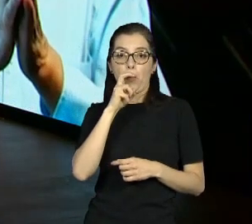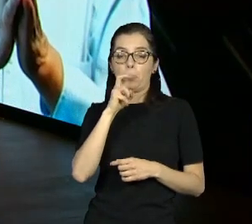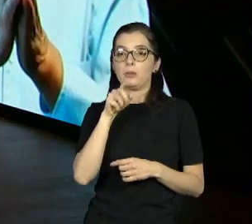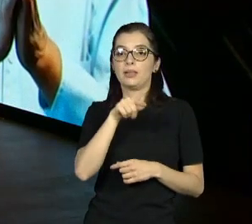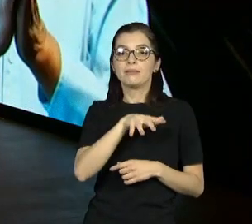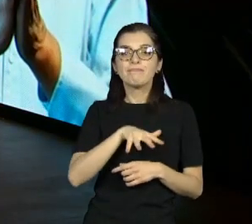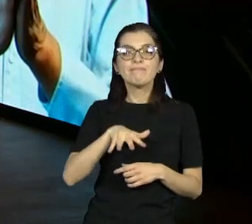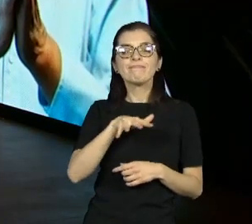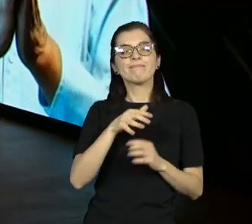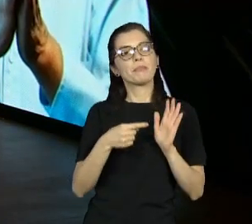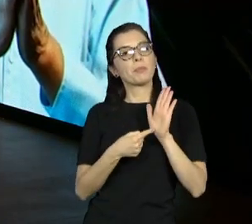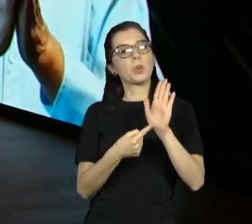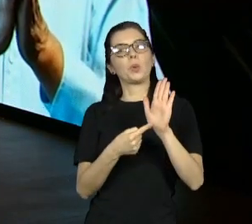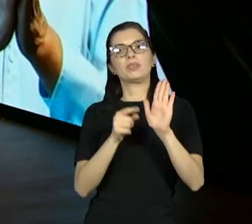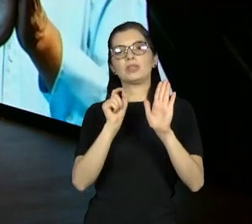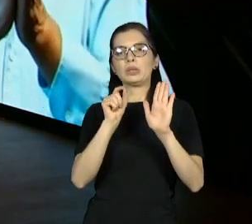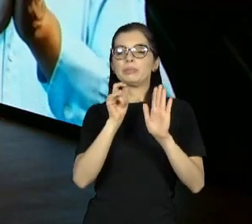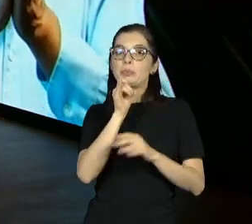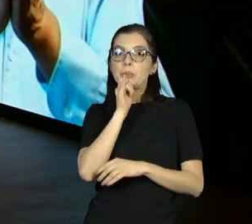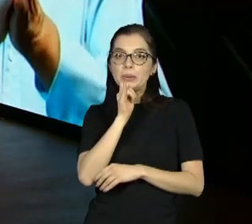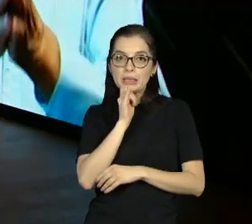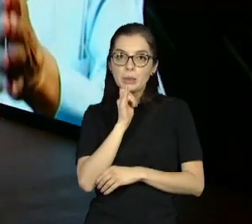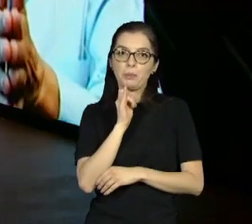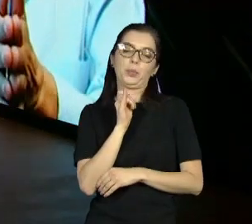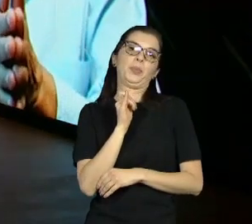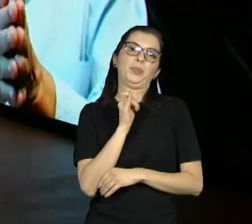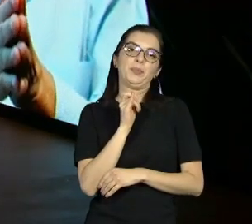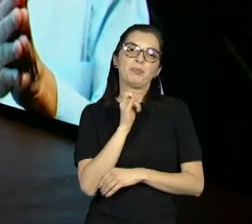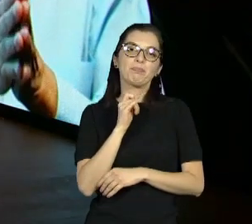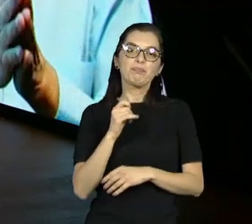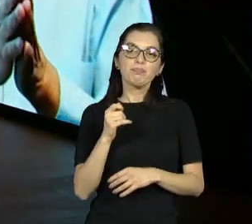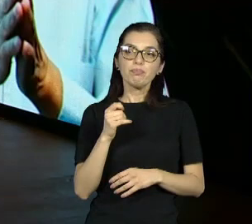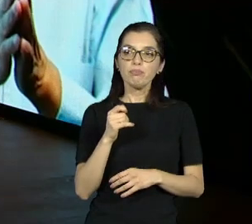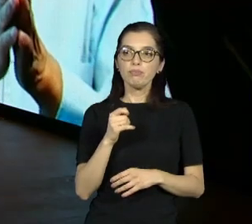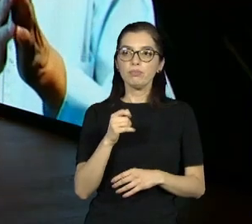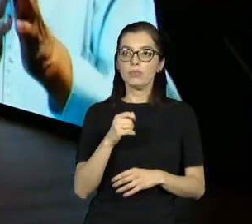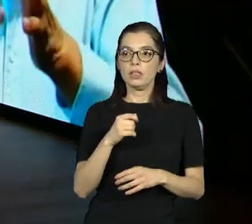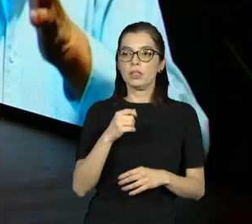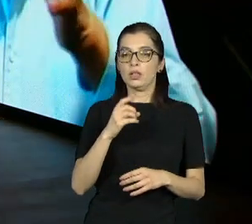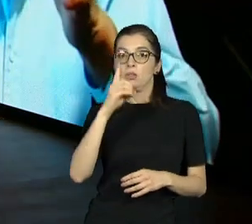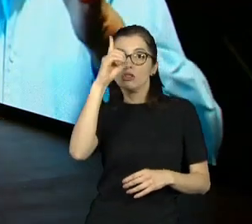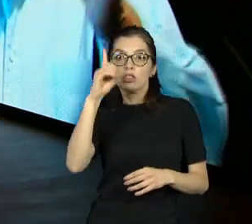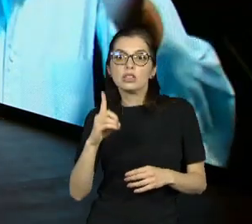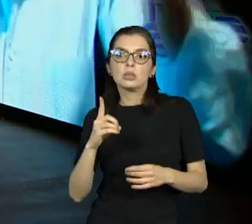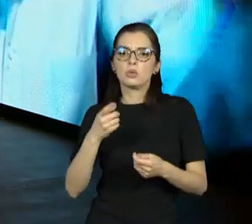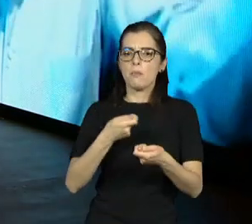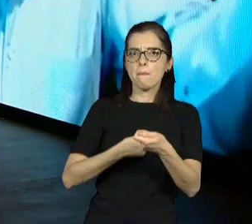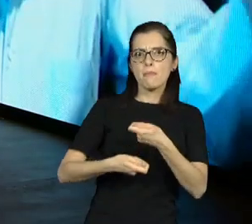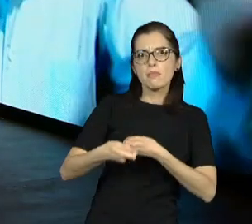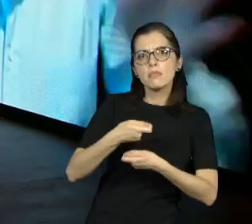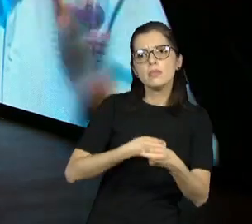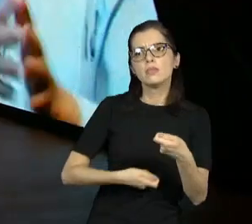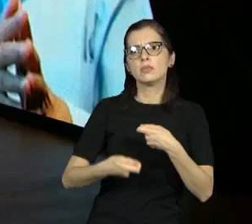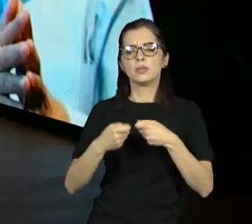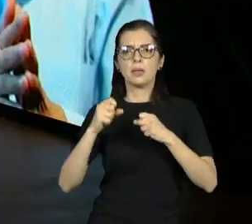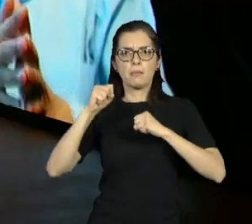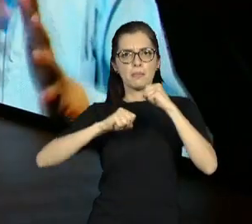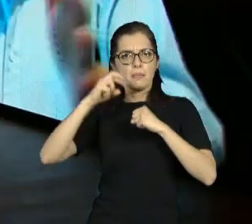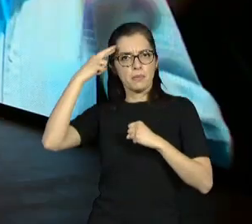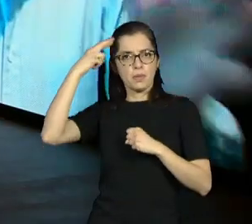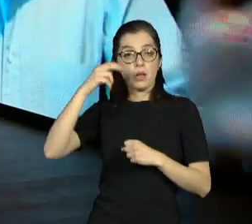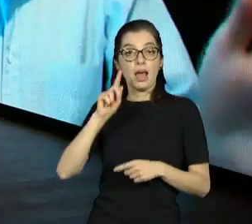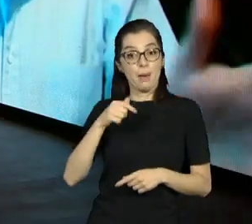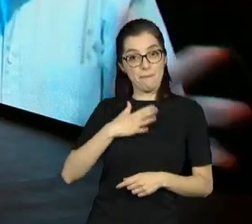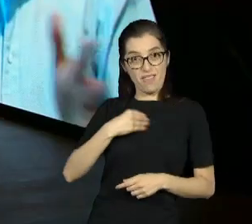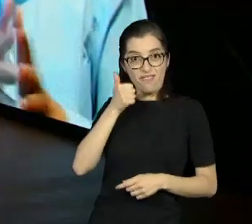diretora diretora comercial da empresa, que mexe com o faturamento, mexe com os